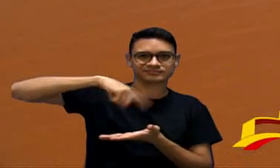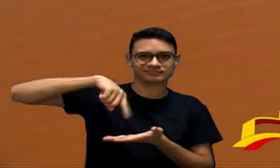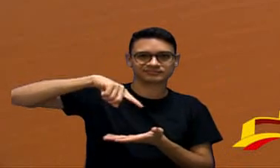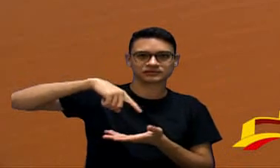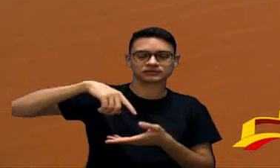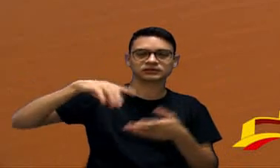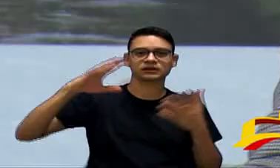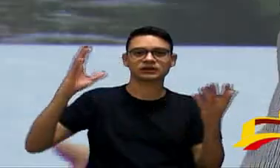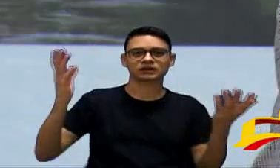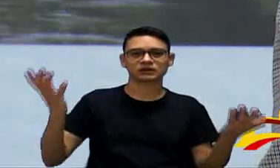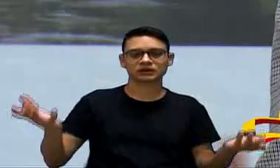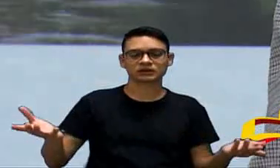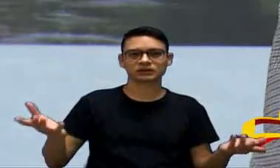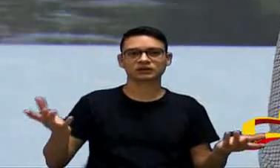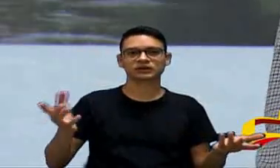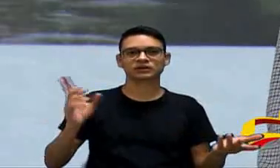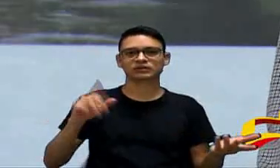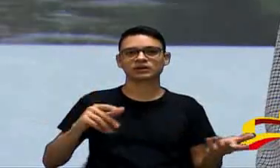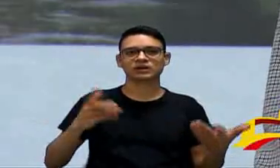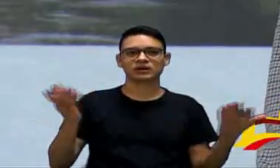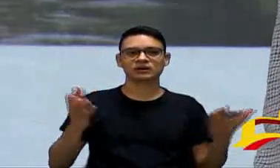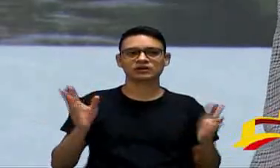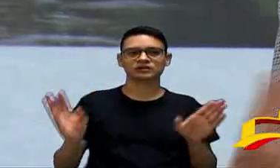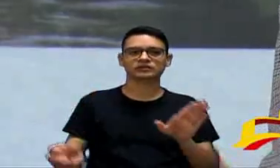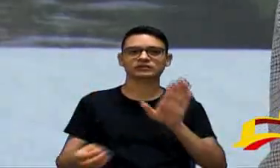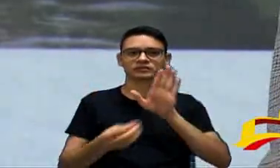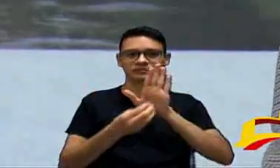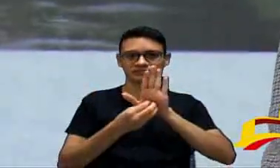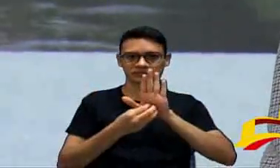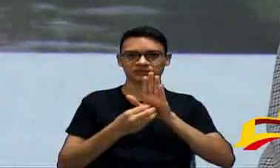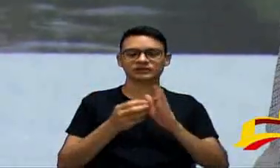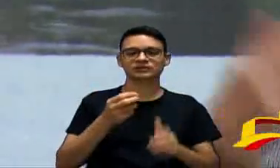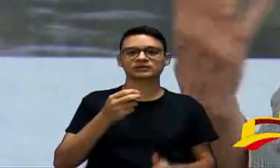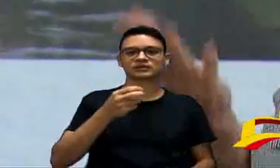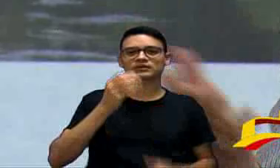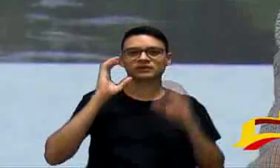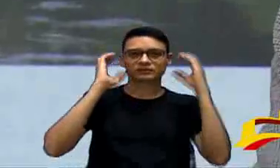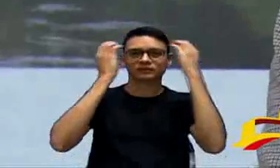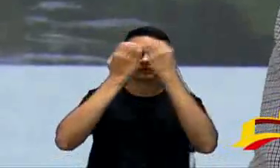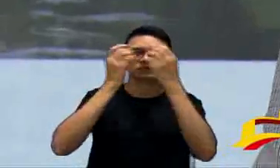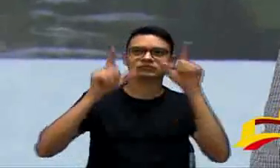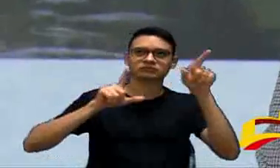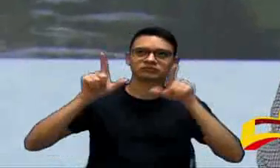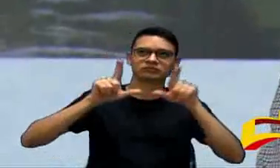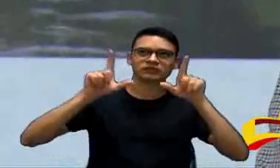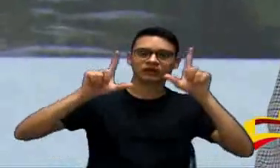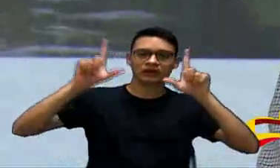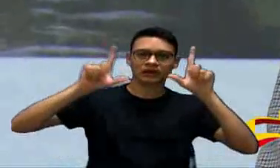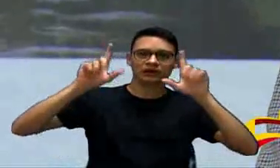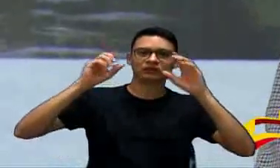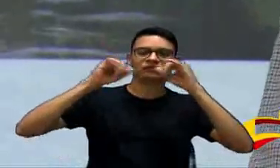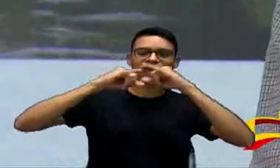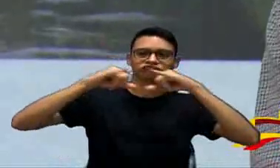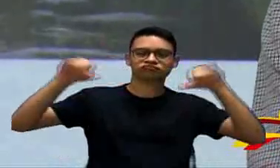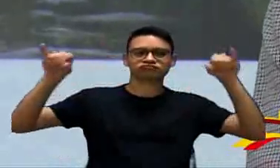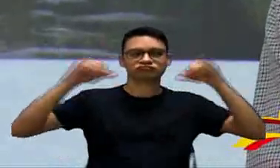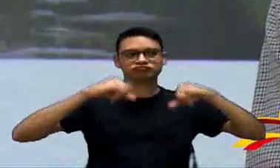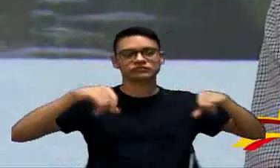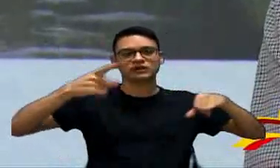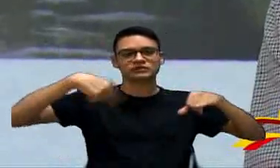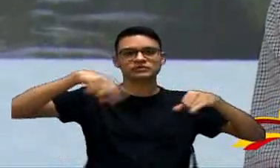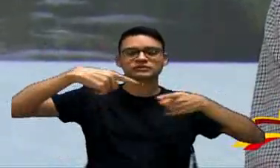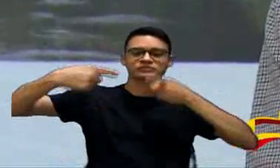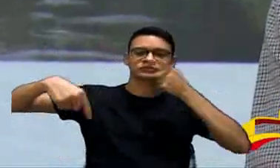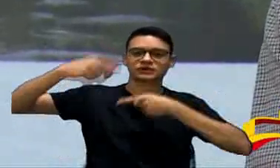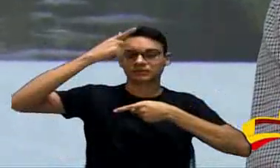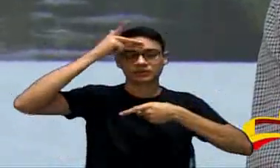a relevância daquilo que é apresentado aqui hoje, do que nós estamos debatendo. A TV Câmara mostra o que nós estamos debatendo. E a